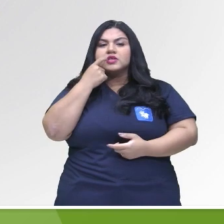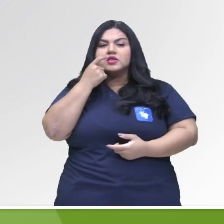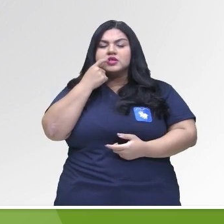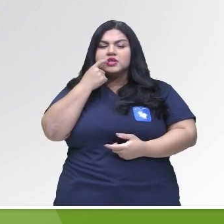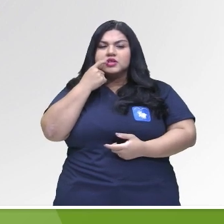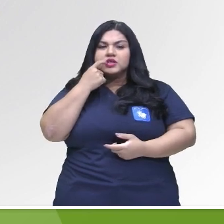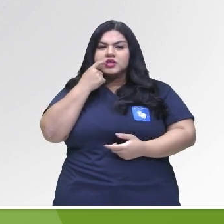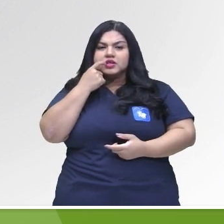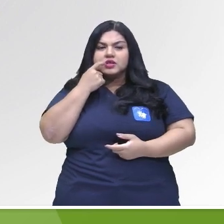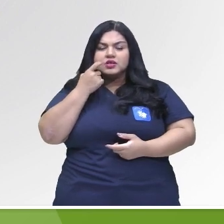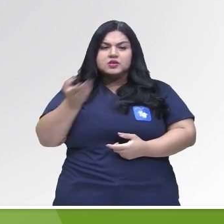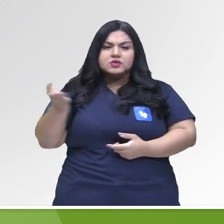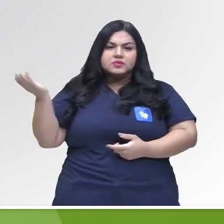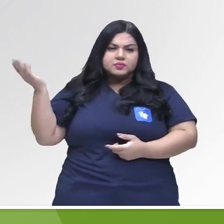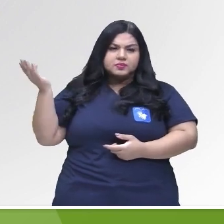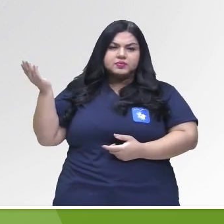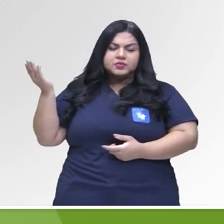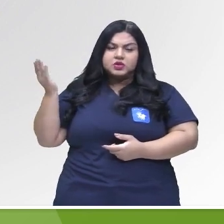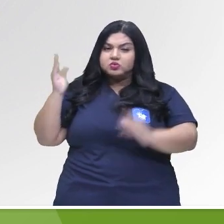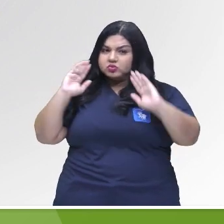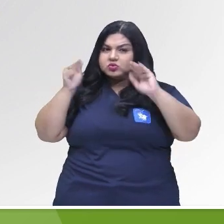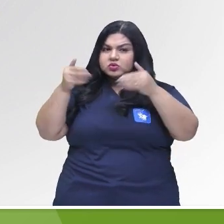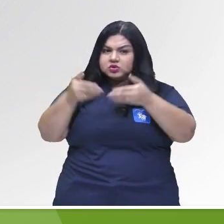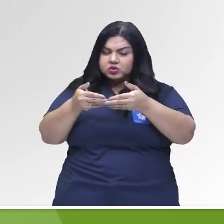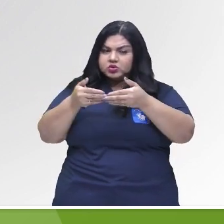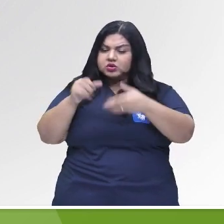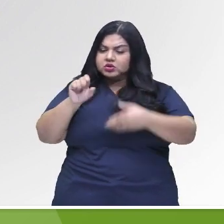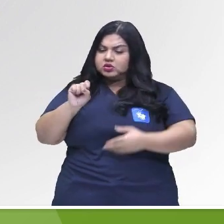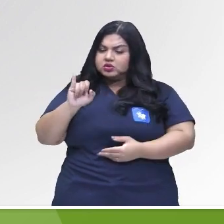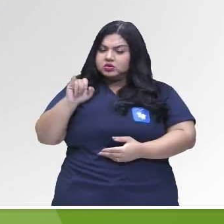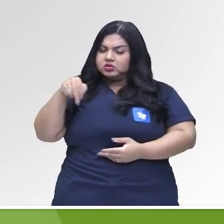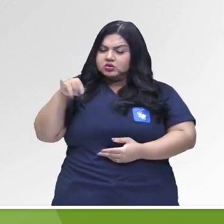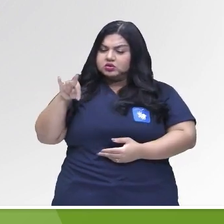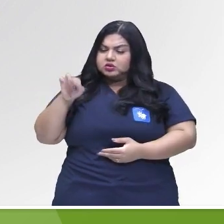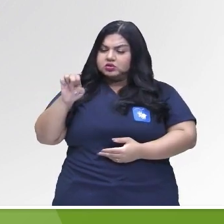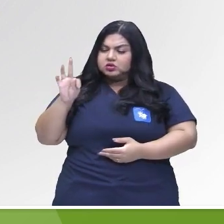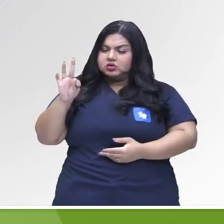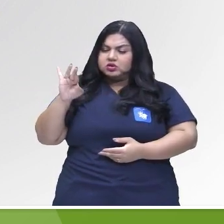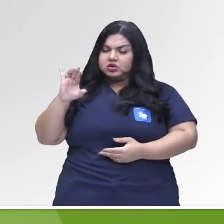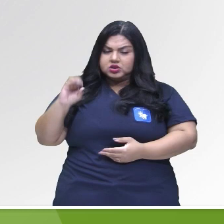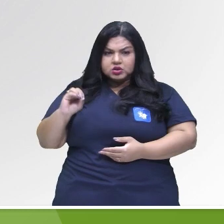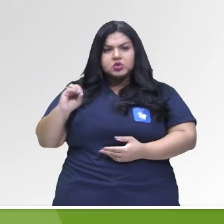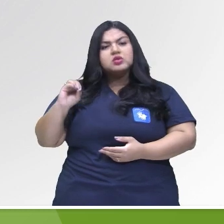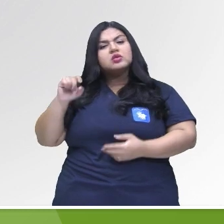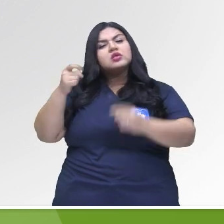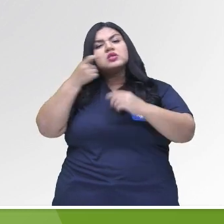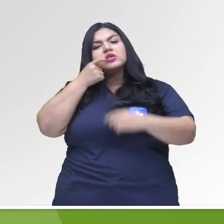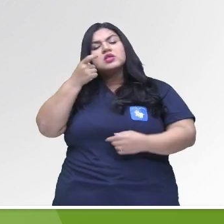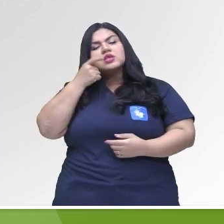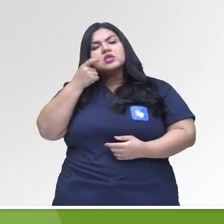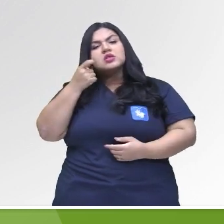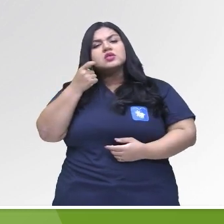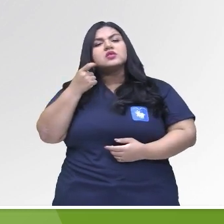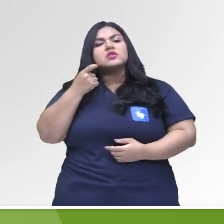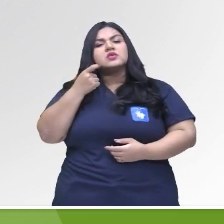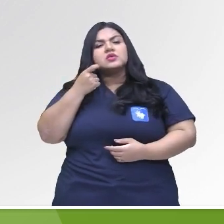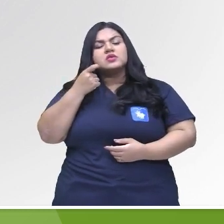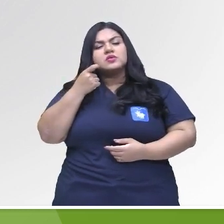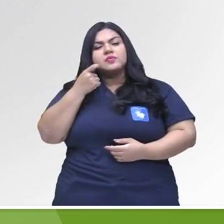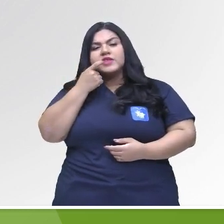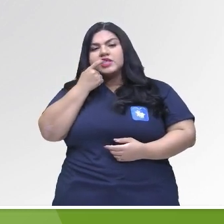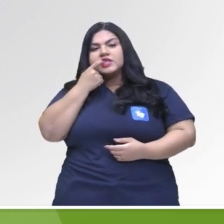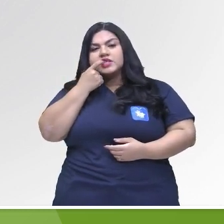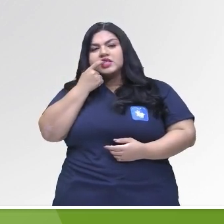no caso aqui eu estou tratando especificamente dos sintéticos, né? Então é aquele plástico, polímero sintético,